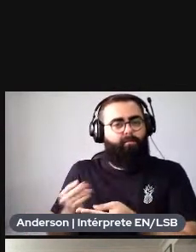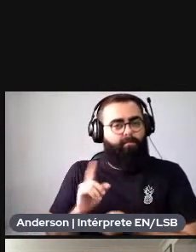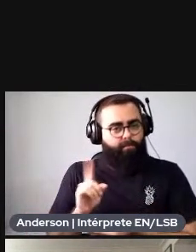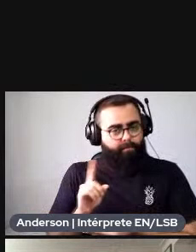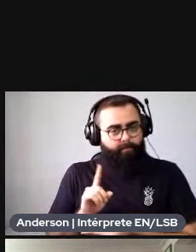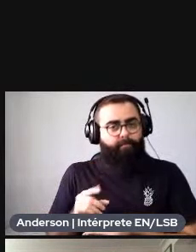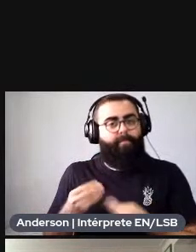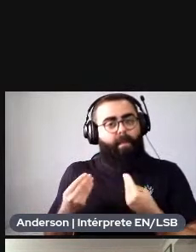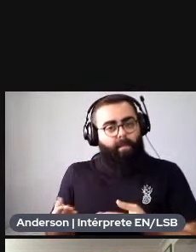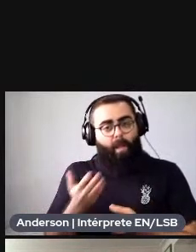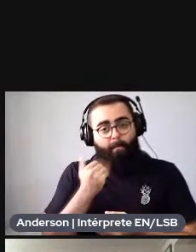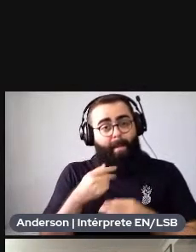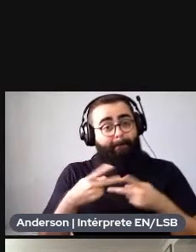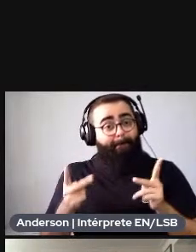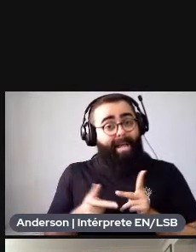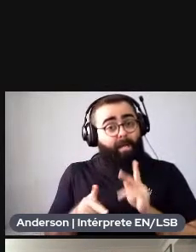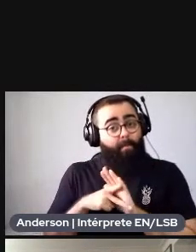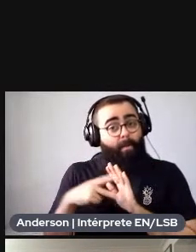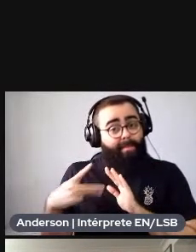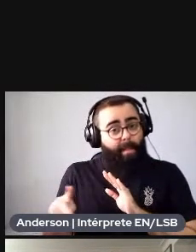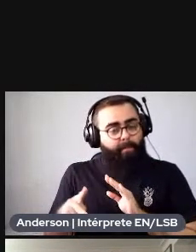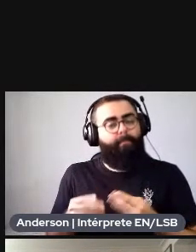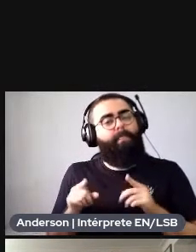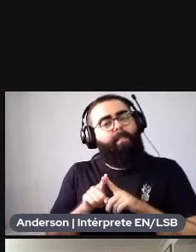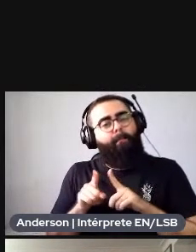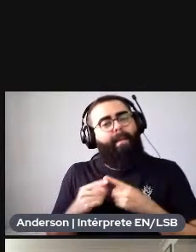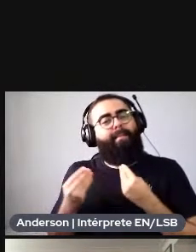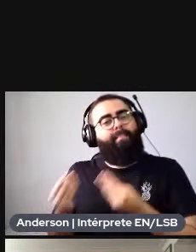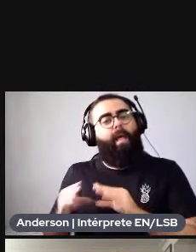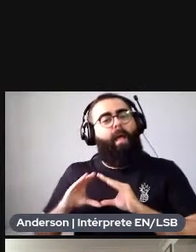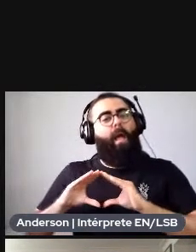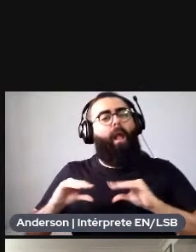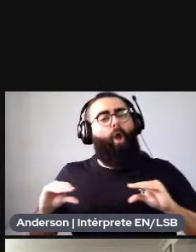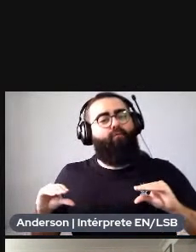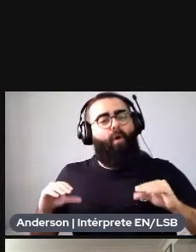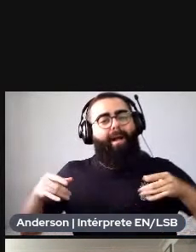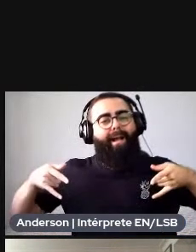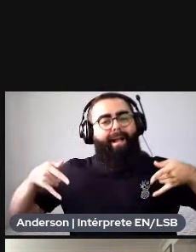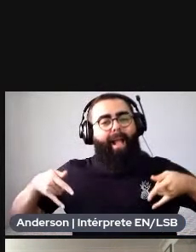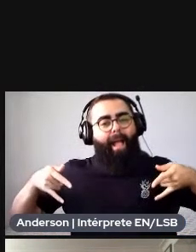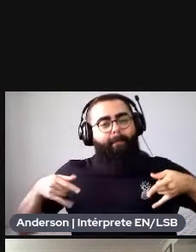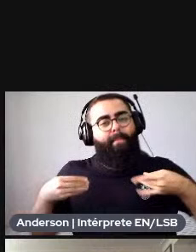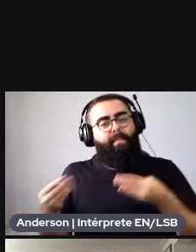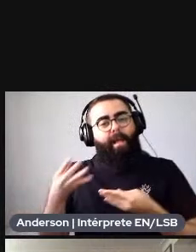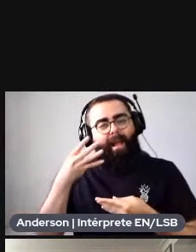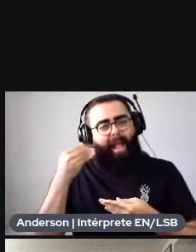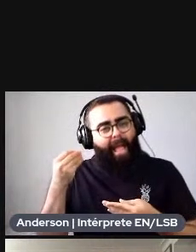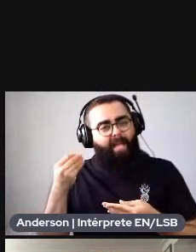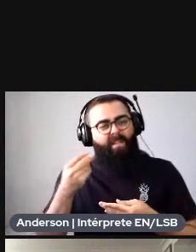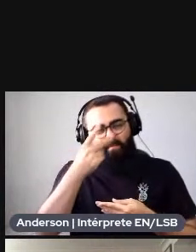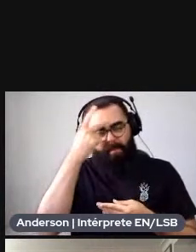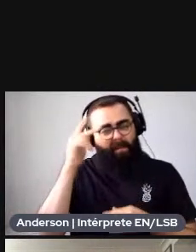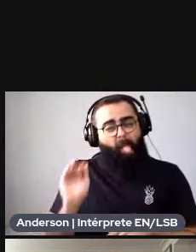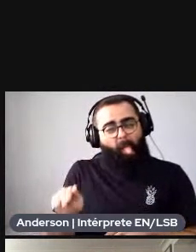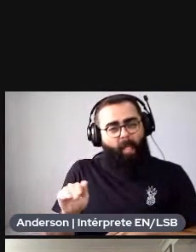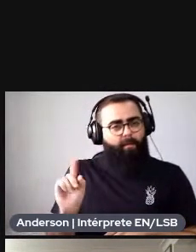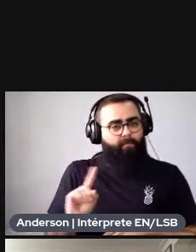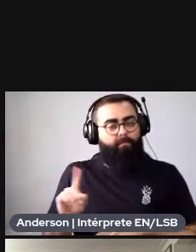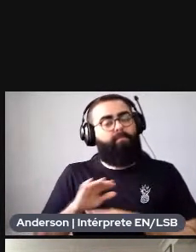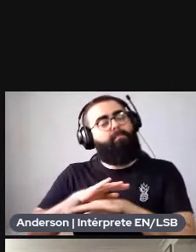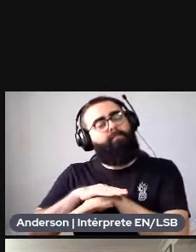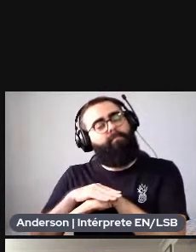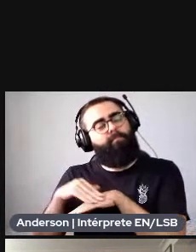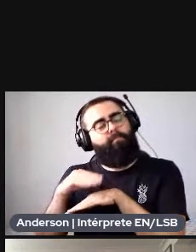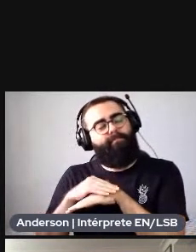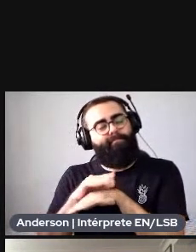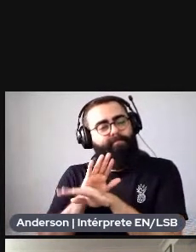cama própria, onde ele saiba que pode descansar tranquilo e sem ser incomodado. Mantenha o pelo do seu gato limpo